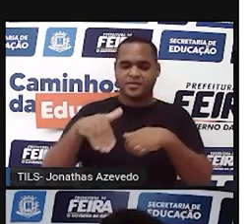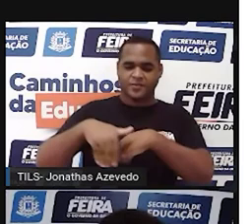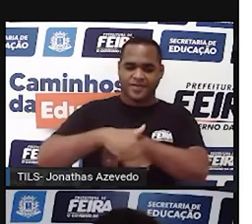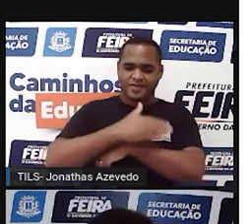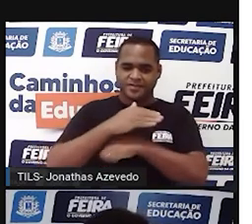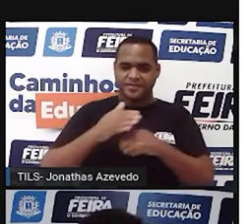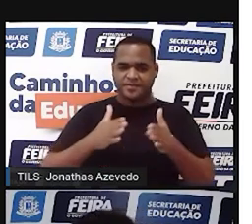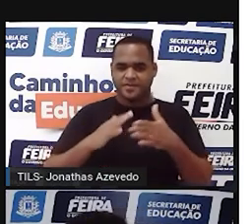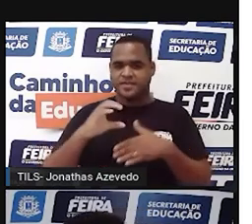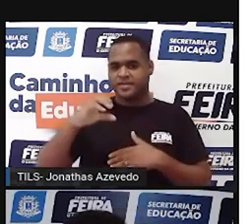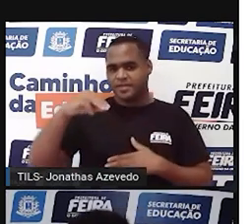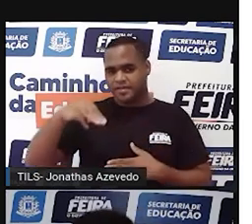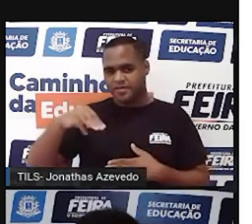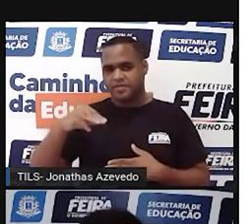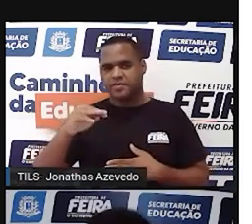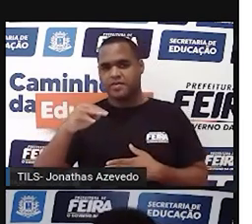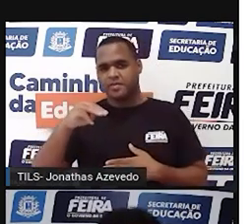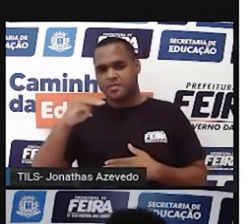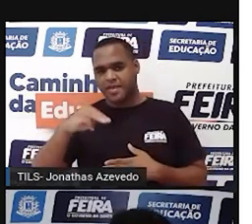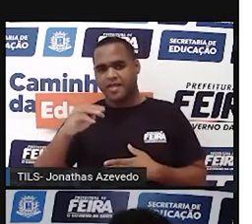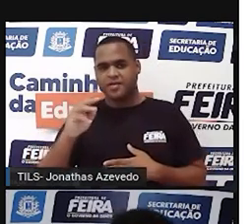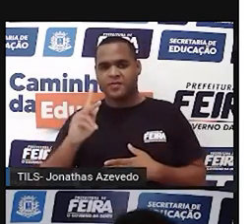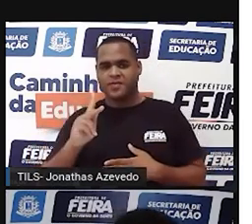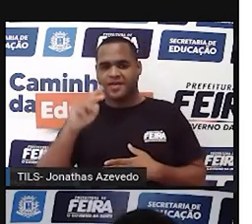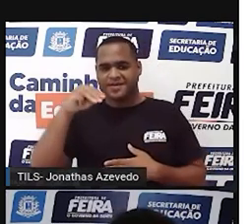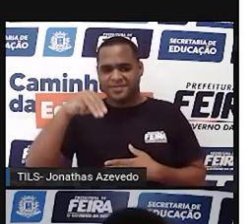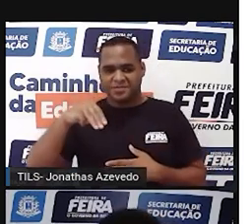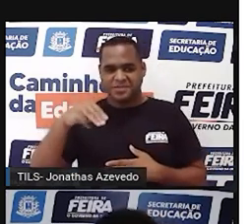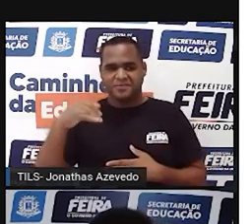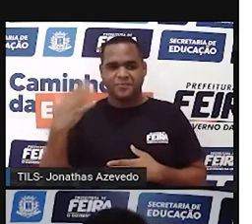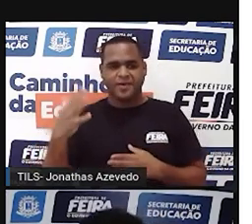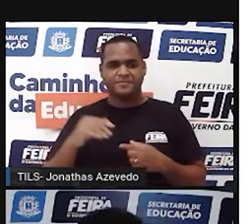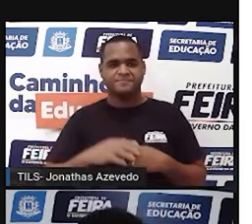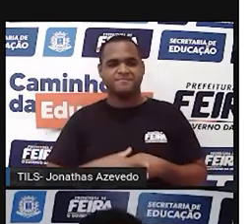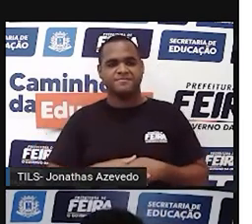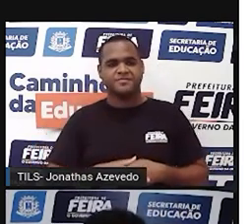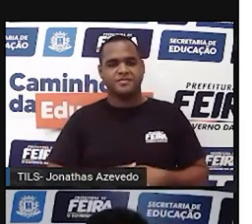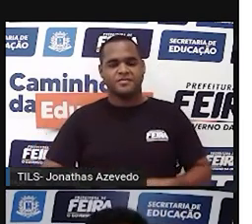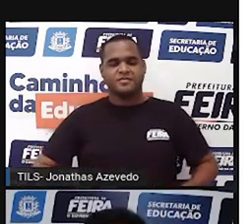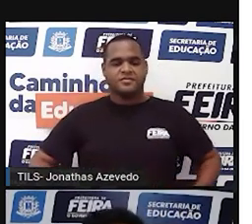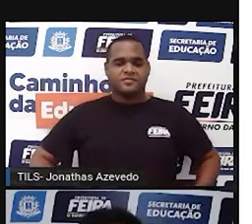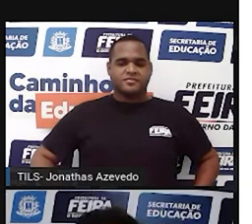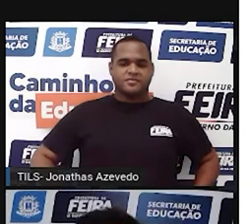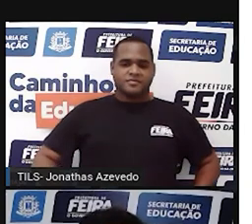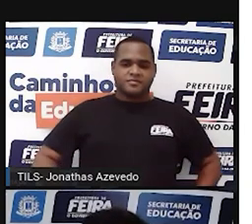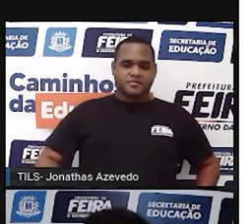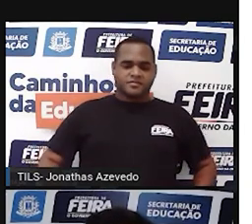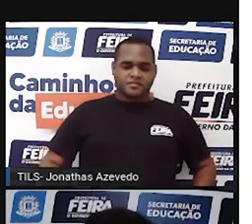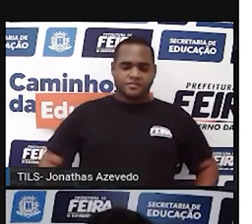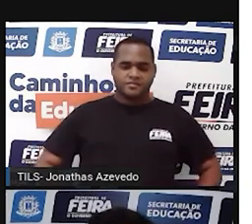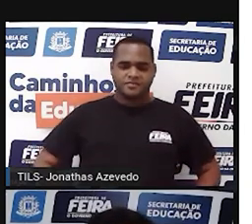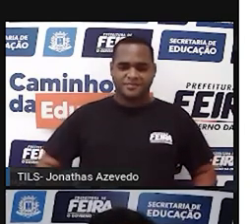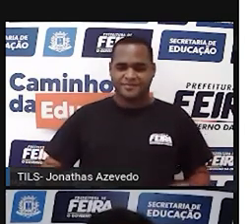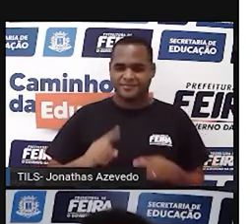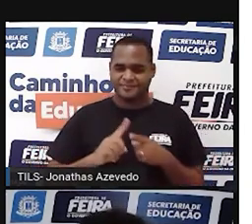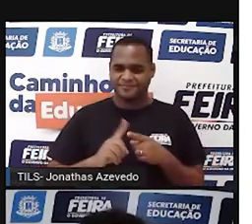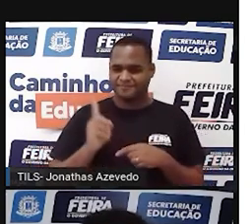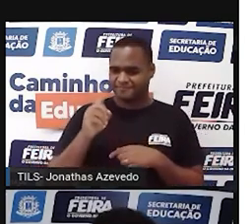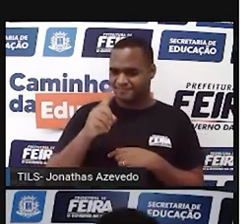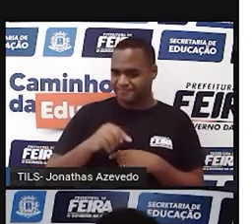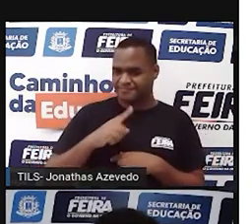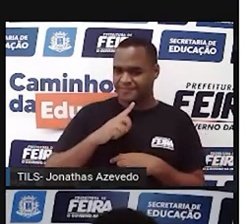centímetro, metro ou quilômetro? O tempo está contando e você está procurando a resposta.